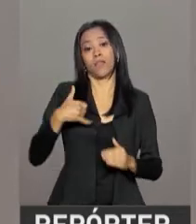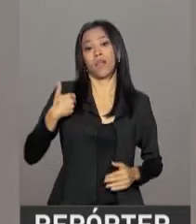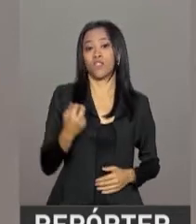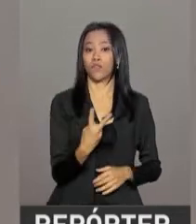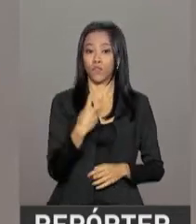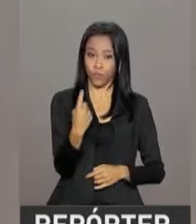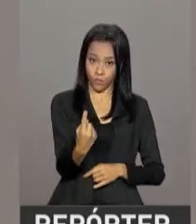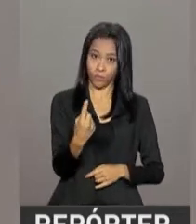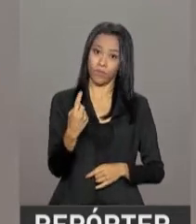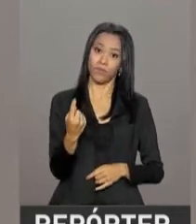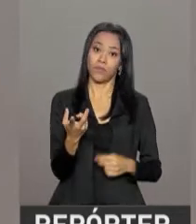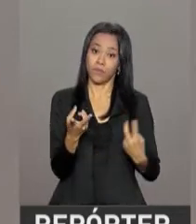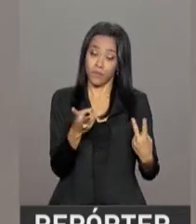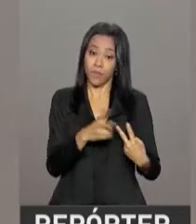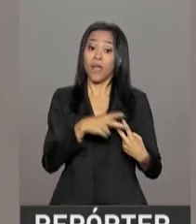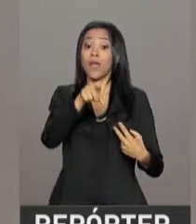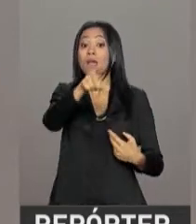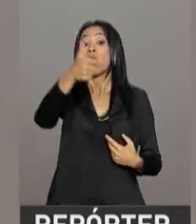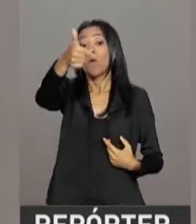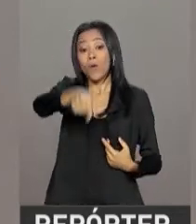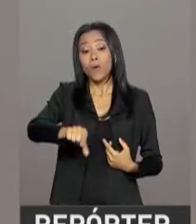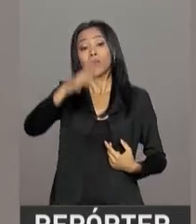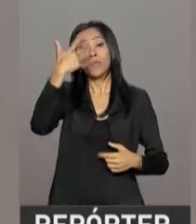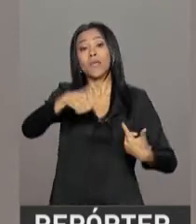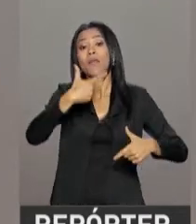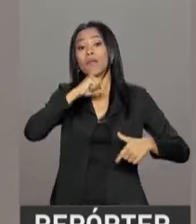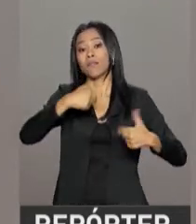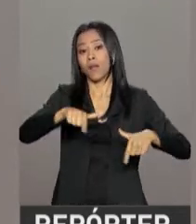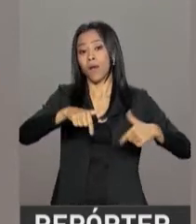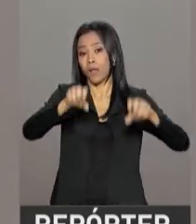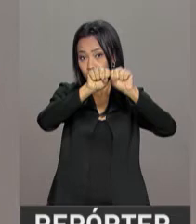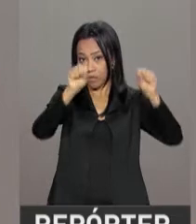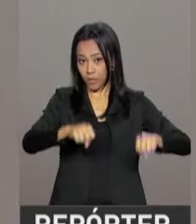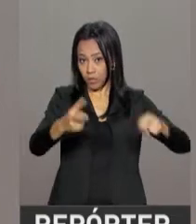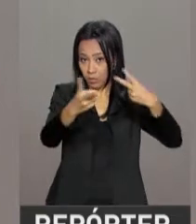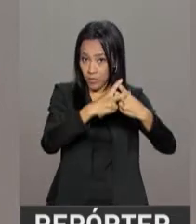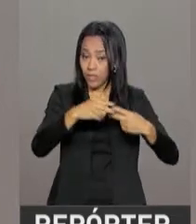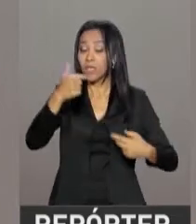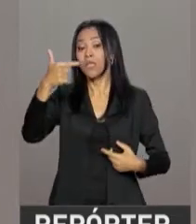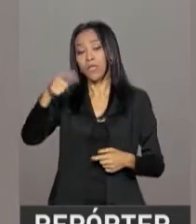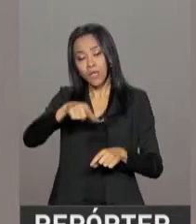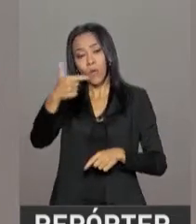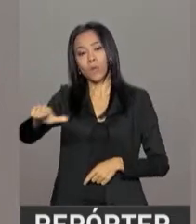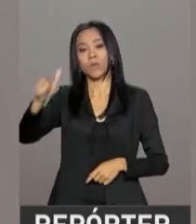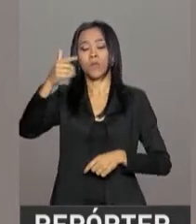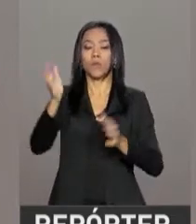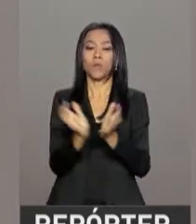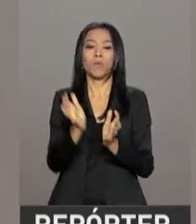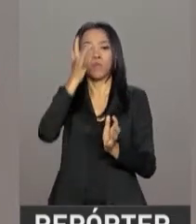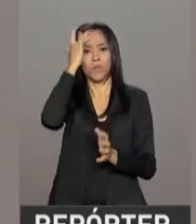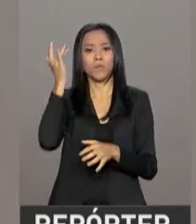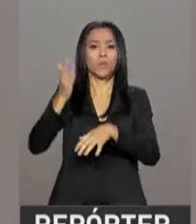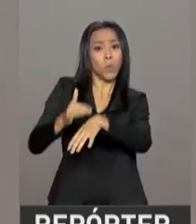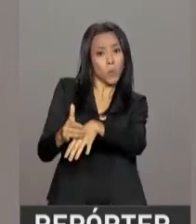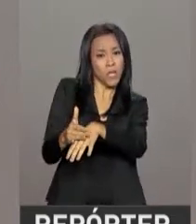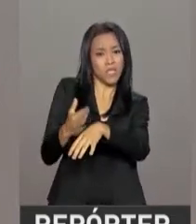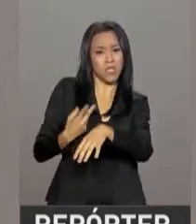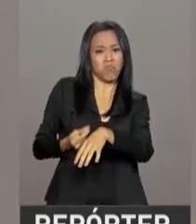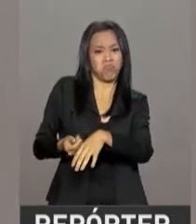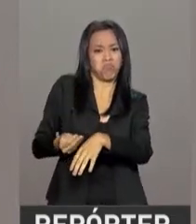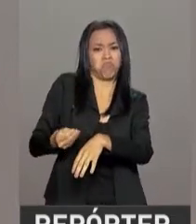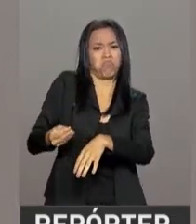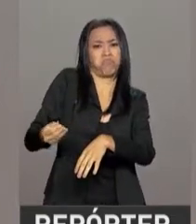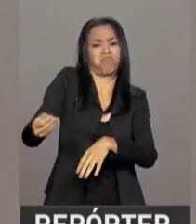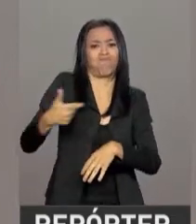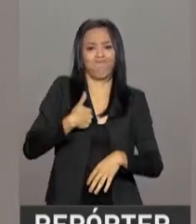socioeducativas funcionários do sistema prisional e pessoas com doenças crônicas de especiais a vacina protege